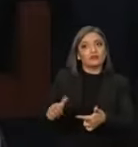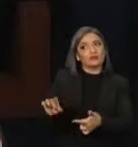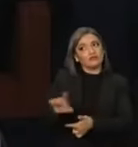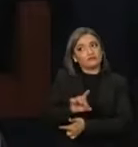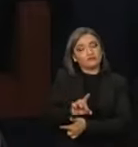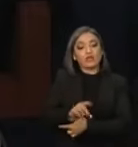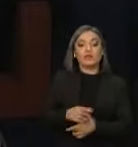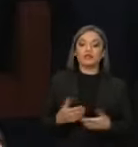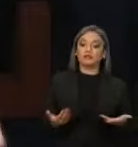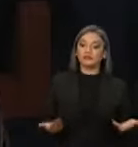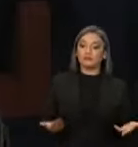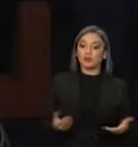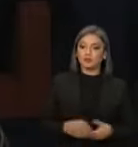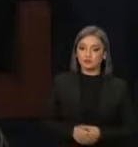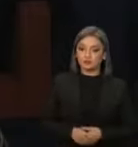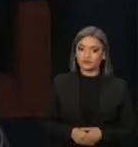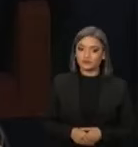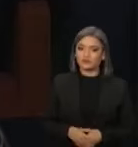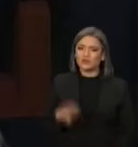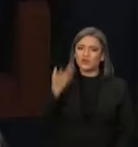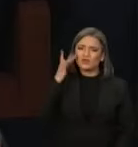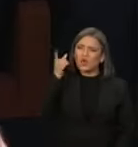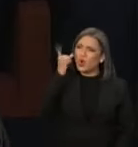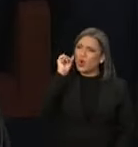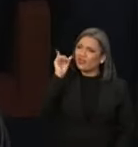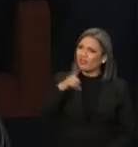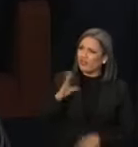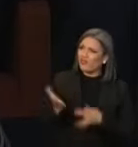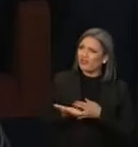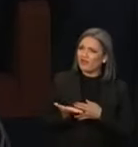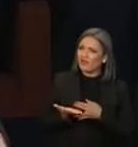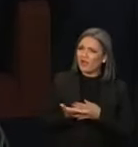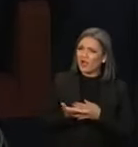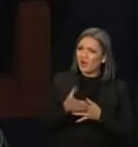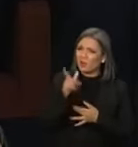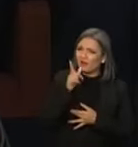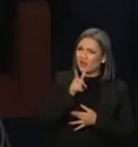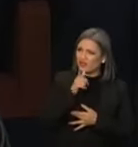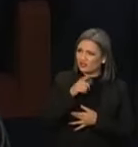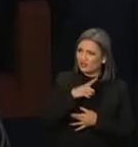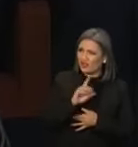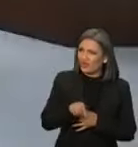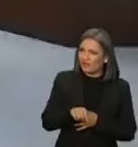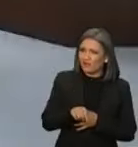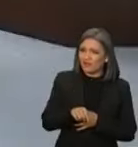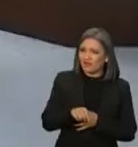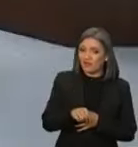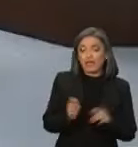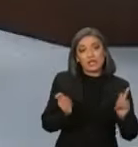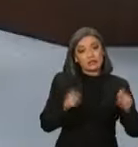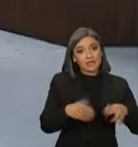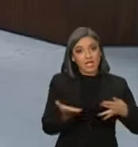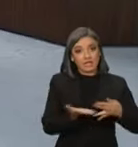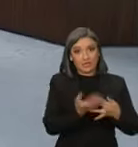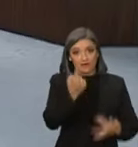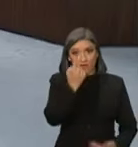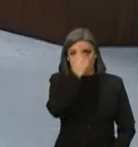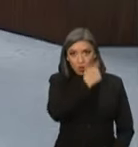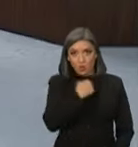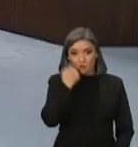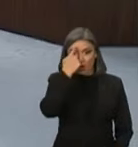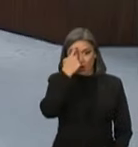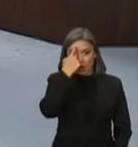presidente, eu não sei se ontem nós demos algum intervalo para lanche, para alguma coisa. Podemos fazer um intervalo de 1 hora, e aí